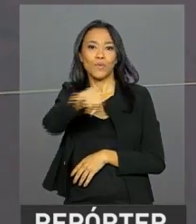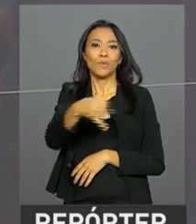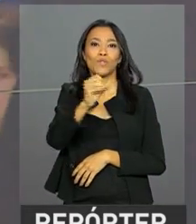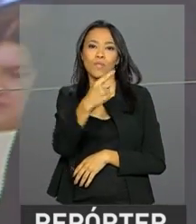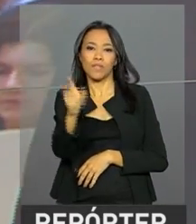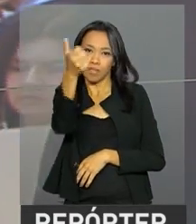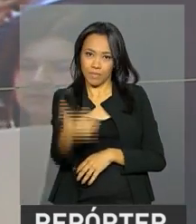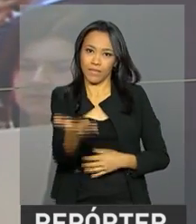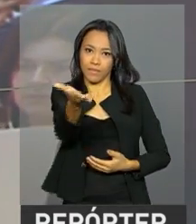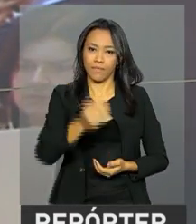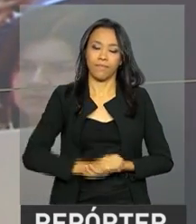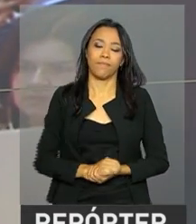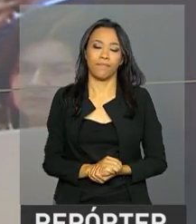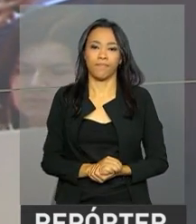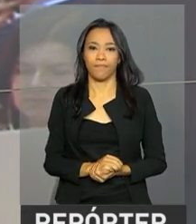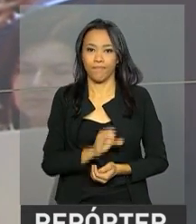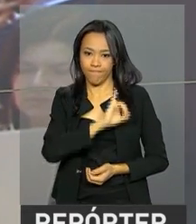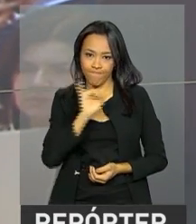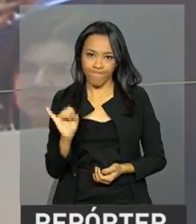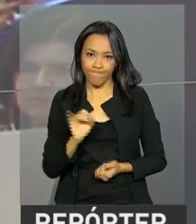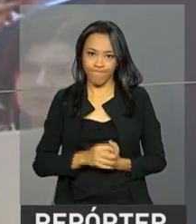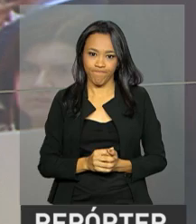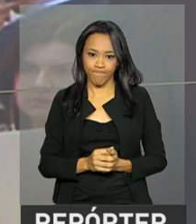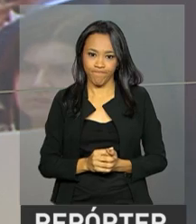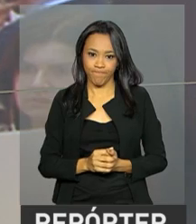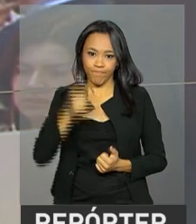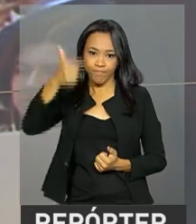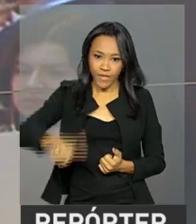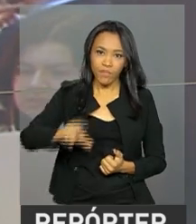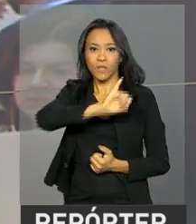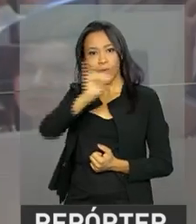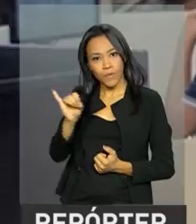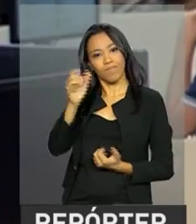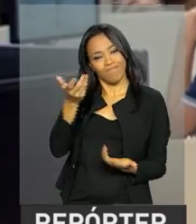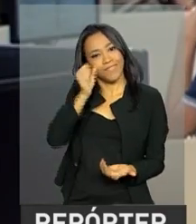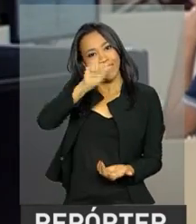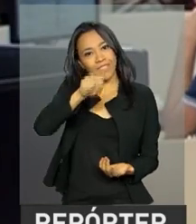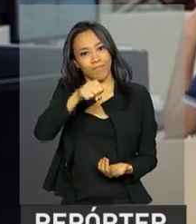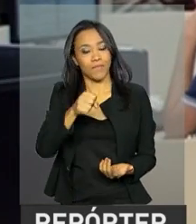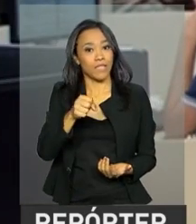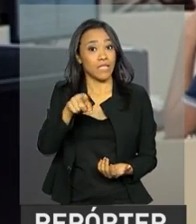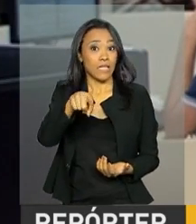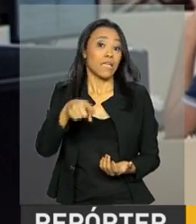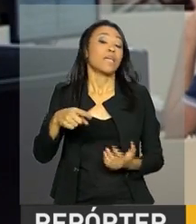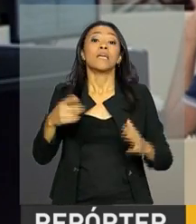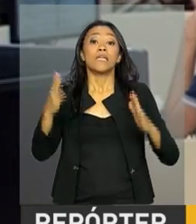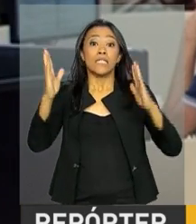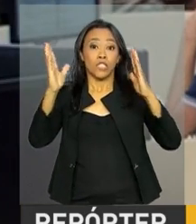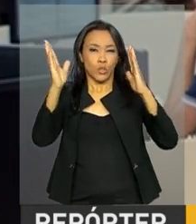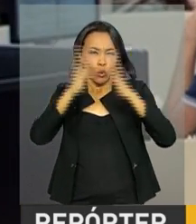esse assunto Oi Zé Olá mais uma vez Renata é não sair de casa durante